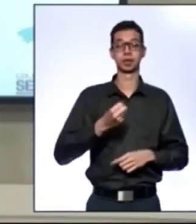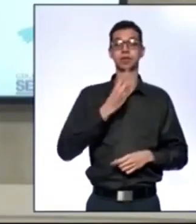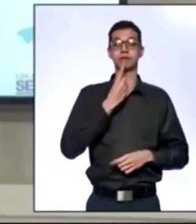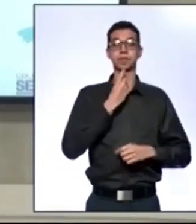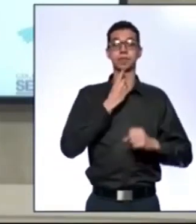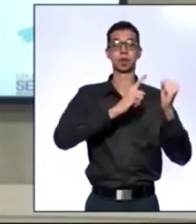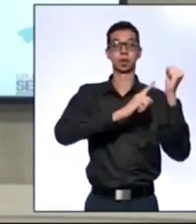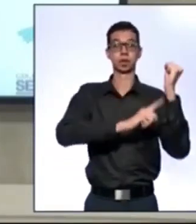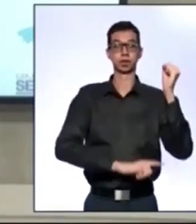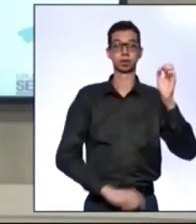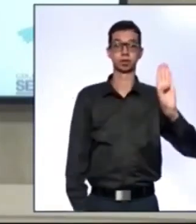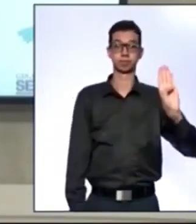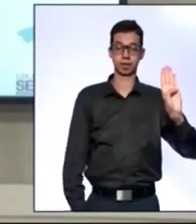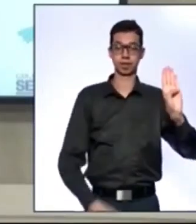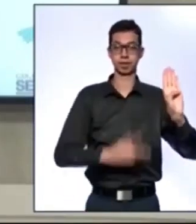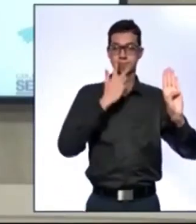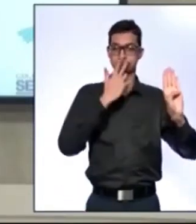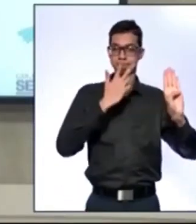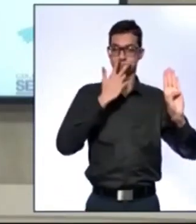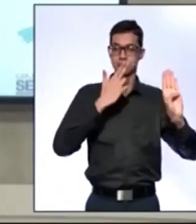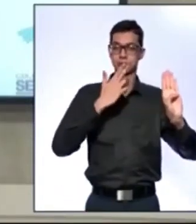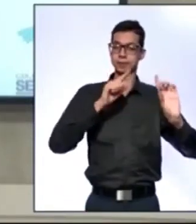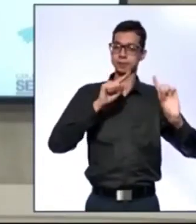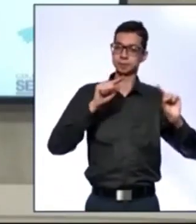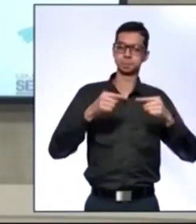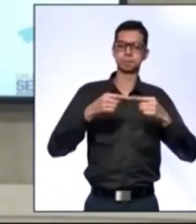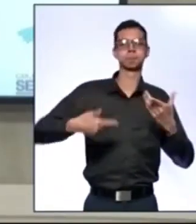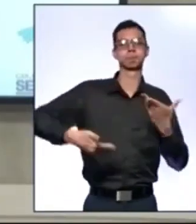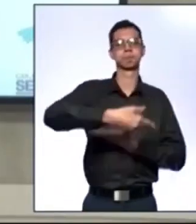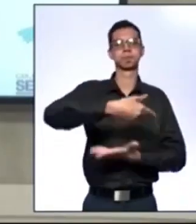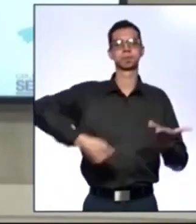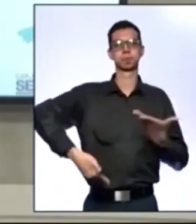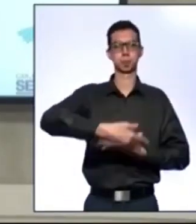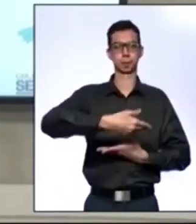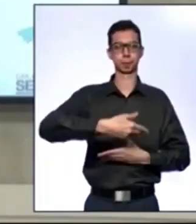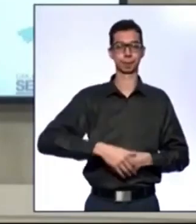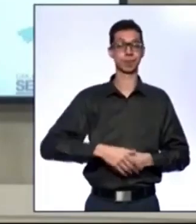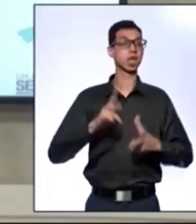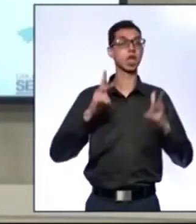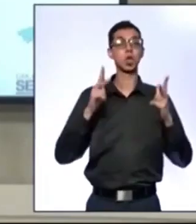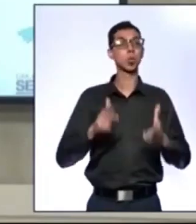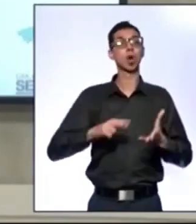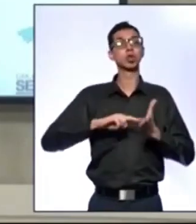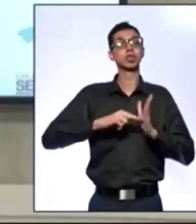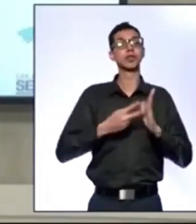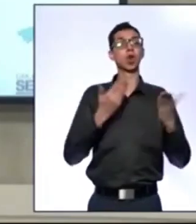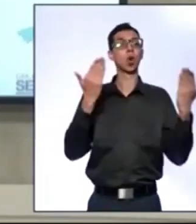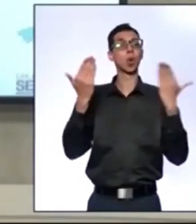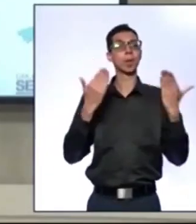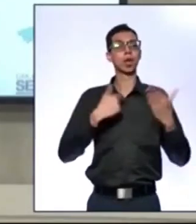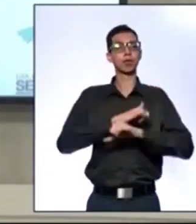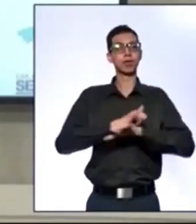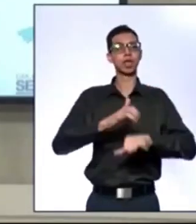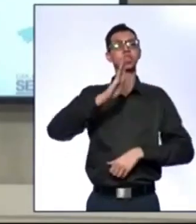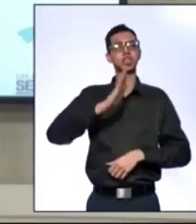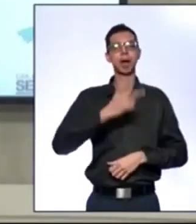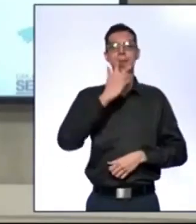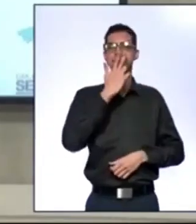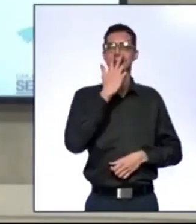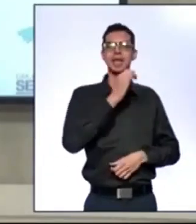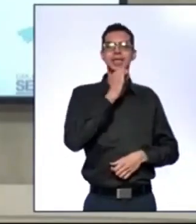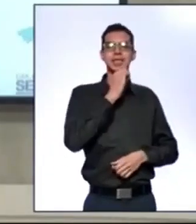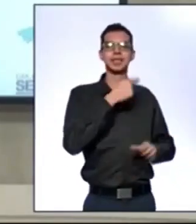Essa interação que é chave na fechadura. O vírus em questão, ele se ligou ao linfócito B que está numa cor